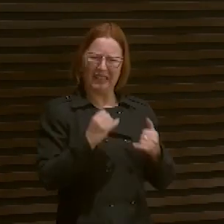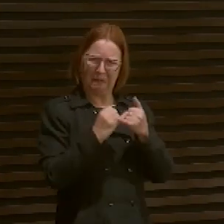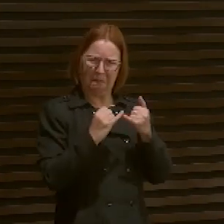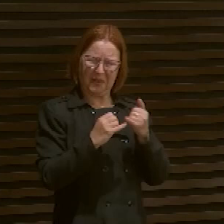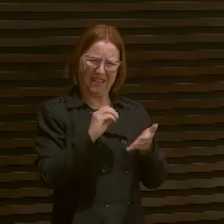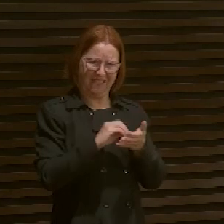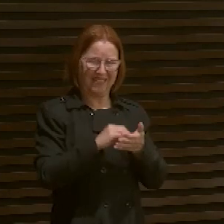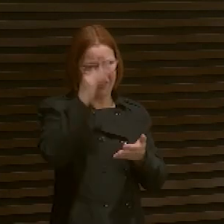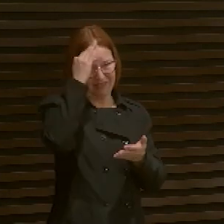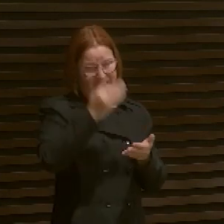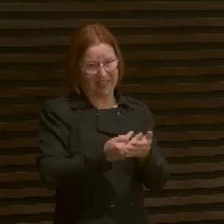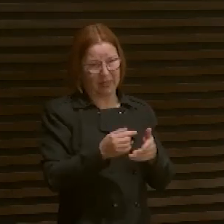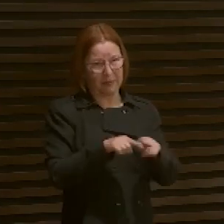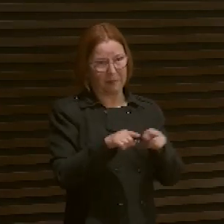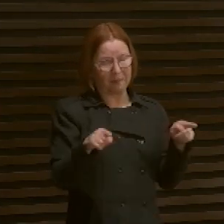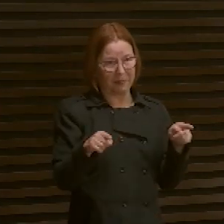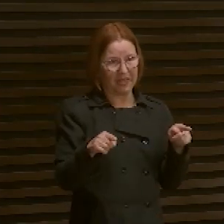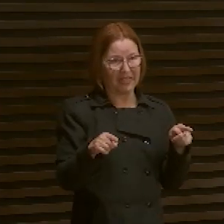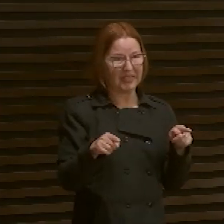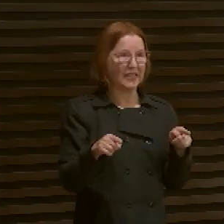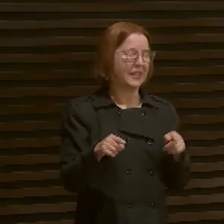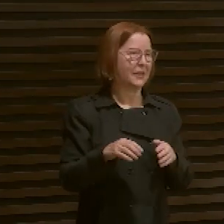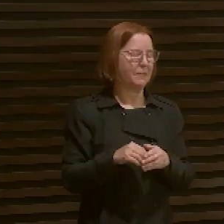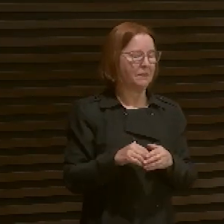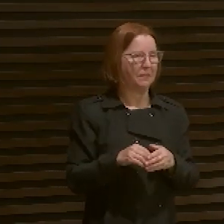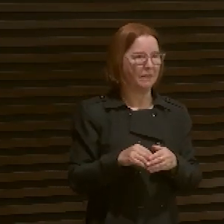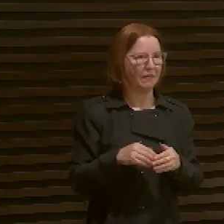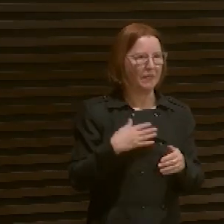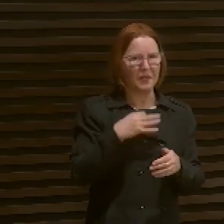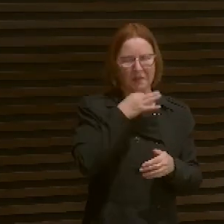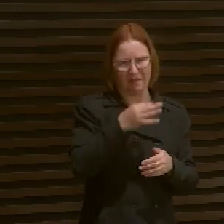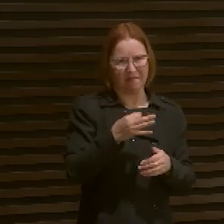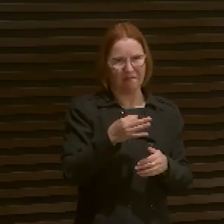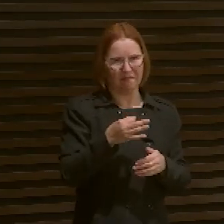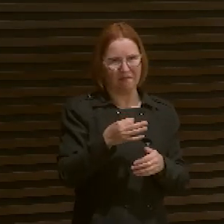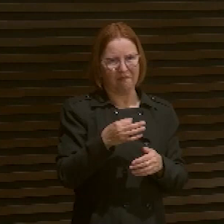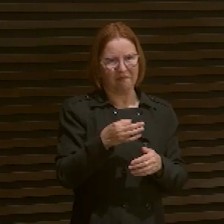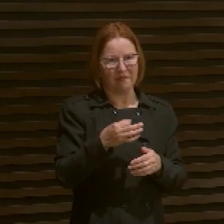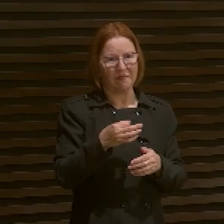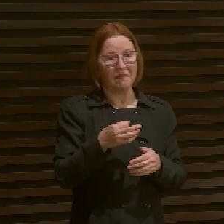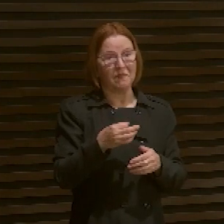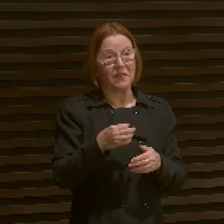Mas, irmãos, se a gente olhar com mais calma, ao meu ver, foi um grande ato de fé.